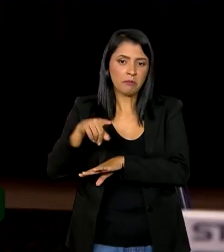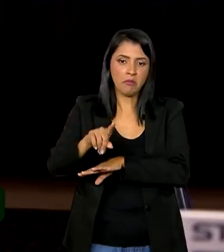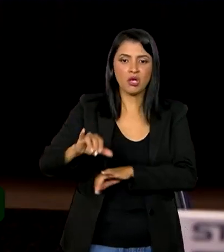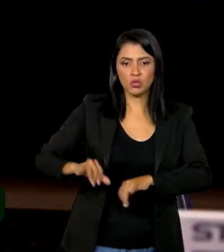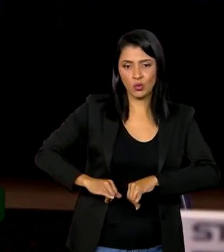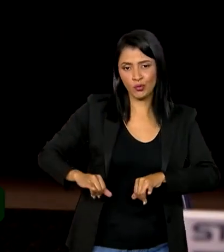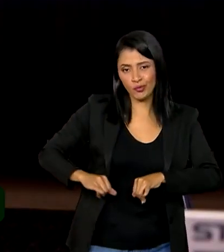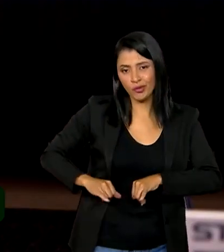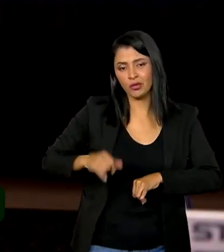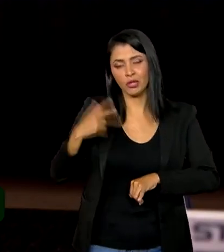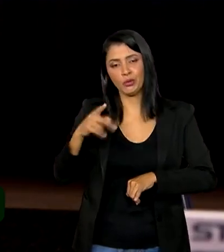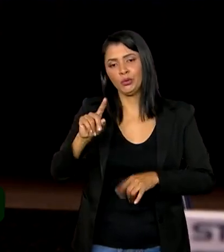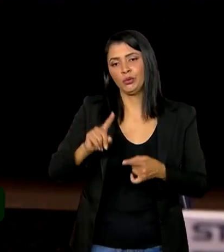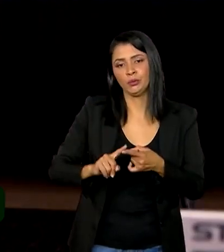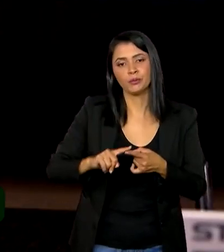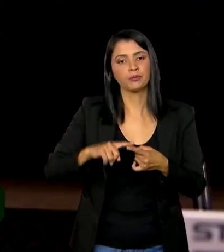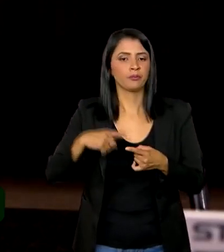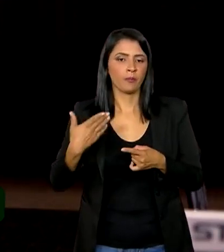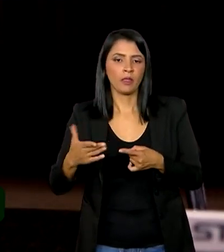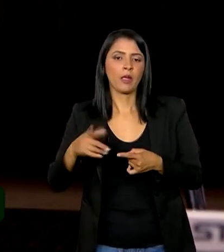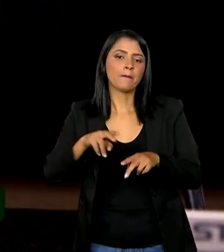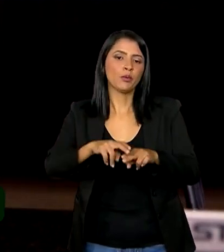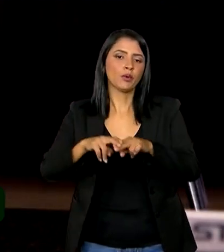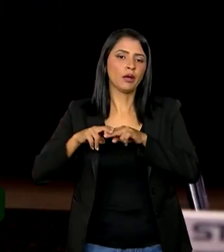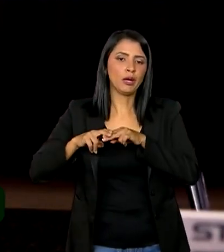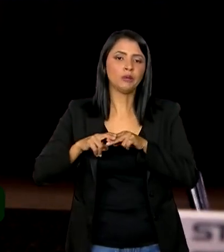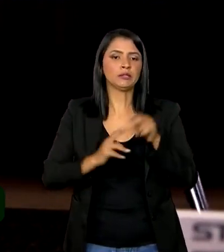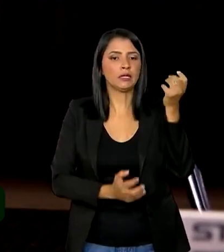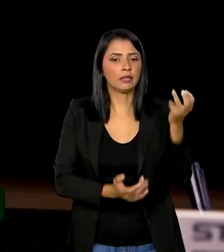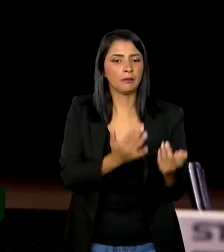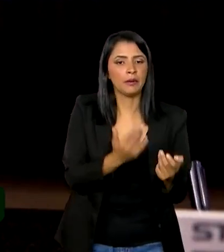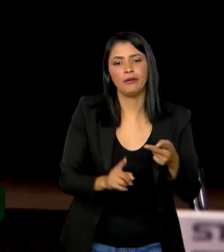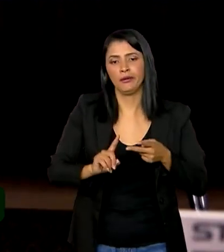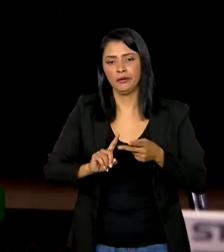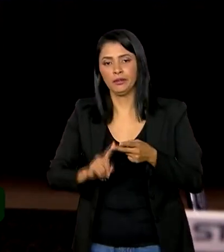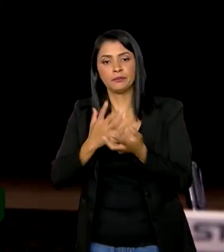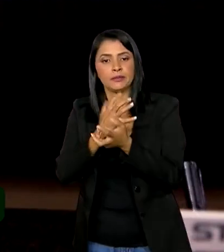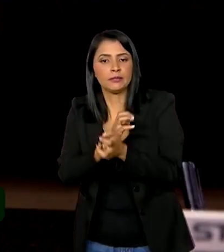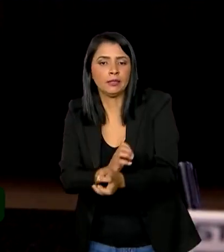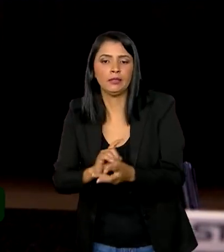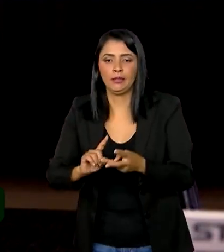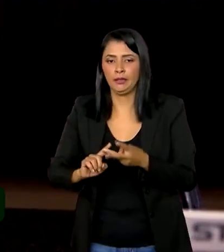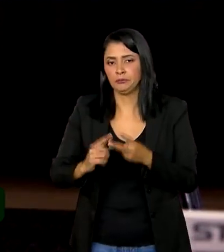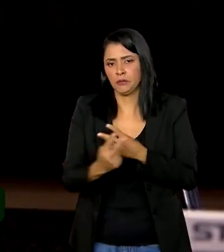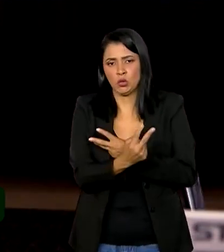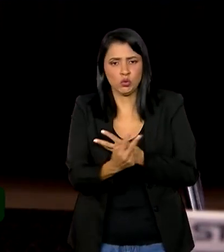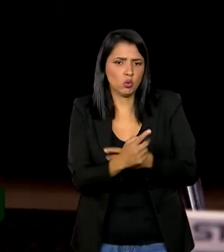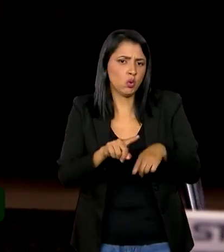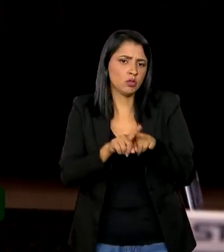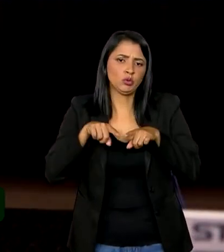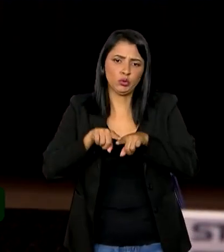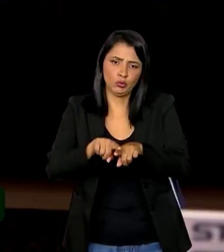diria, na região amazônica, com relação ao isolamento de algumas comunidades, o que leva